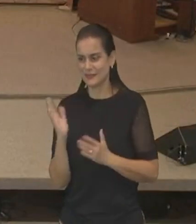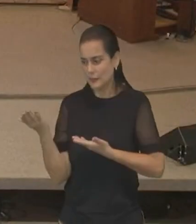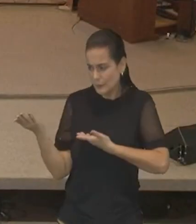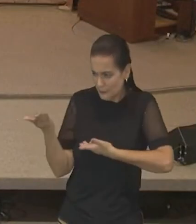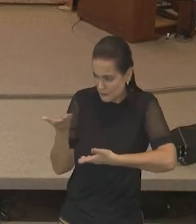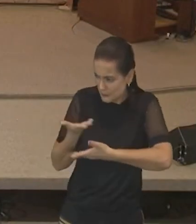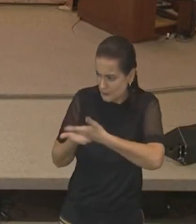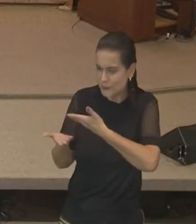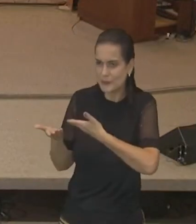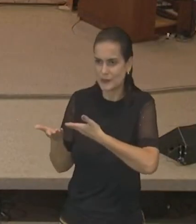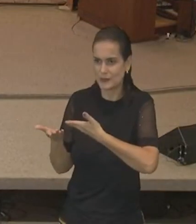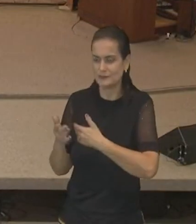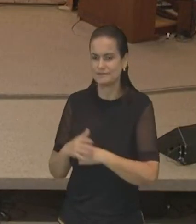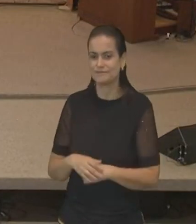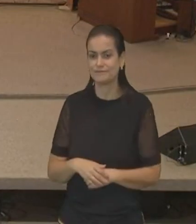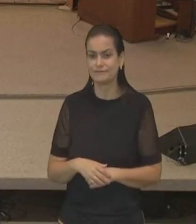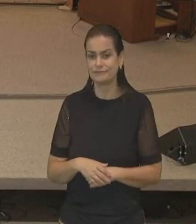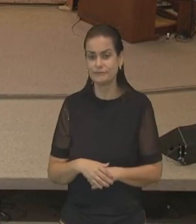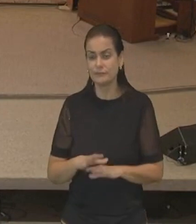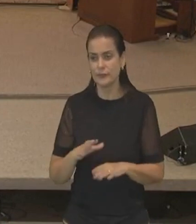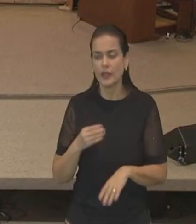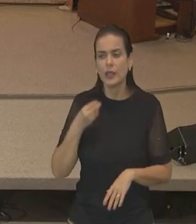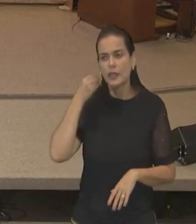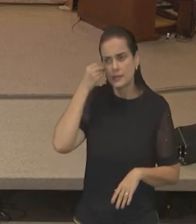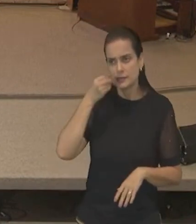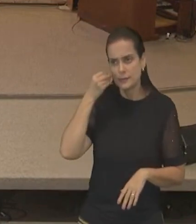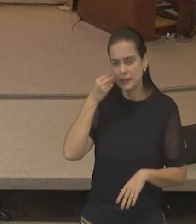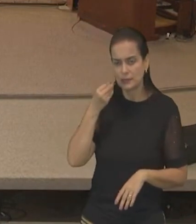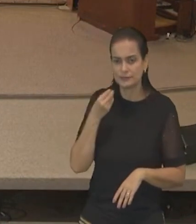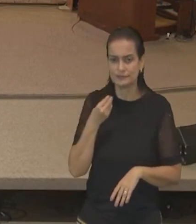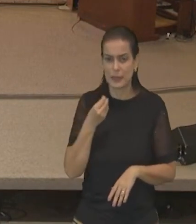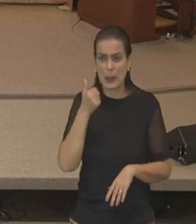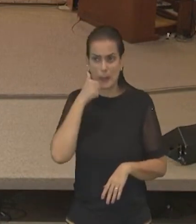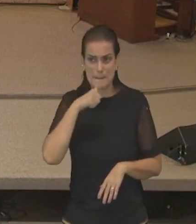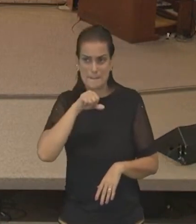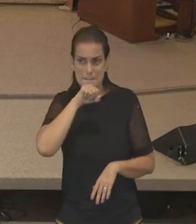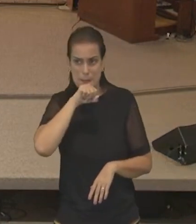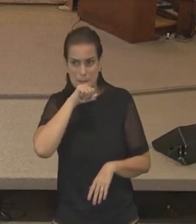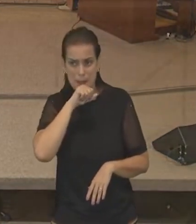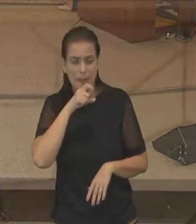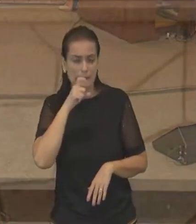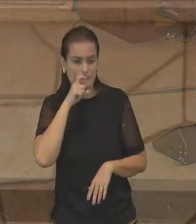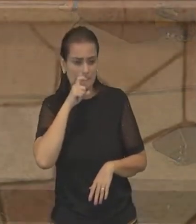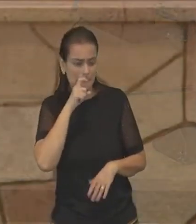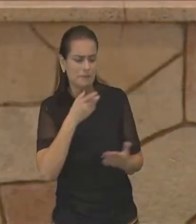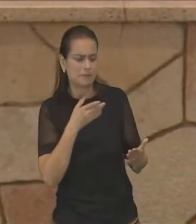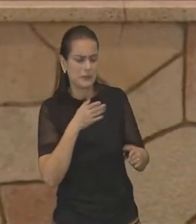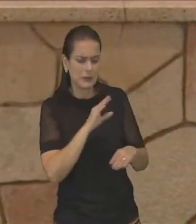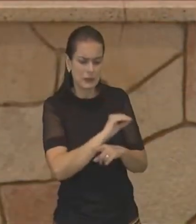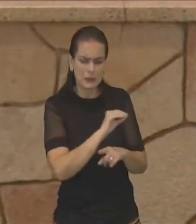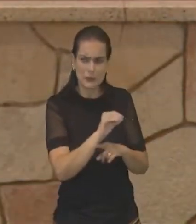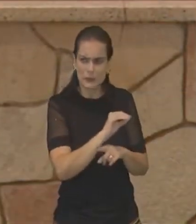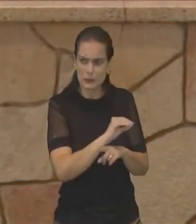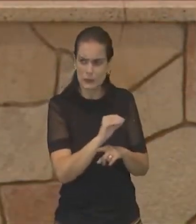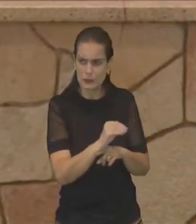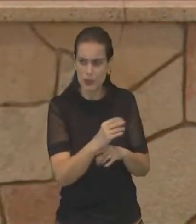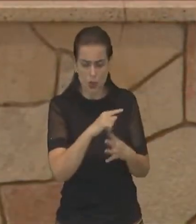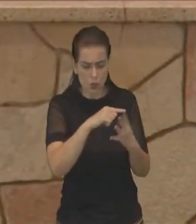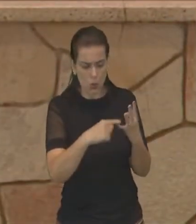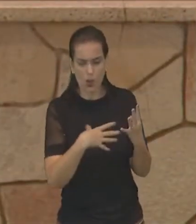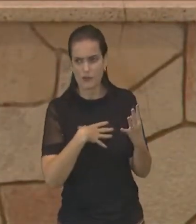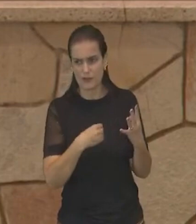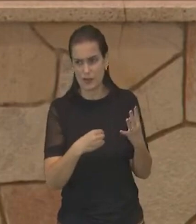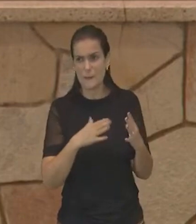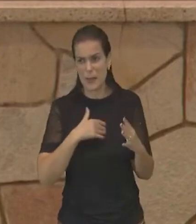não ilustração, essa experiência, sabe? Eu fui criado pelo meu pai e minha mãe, graças a Deus, o lar, 4 filhos, mas meu pai era